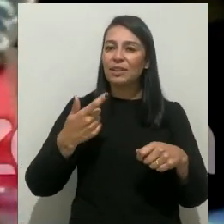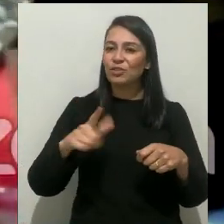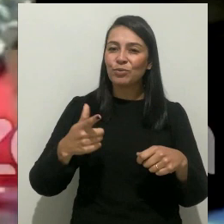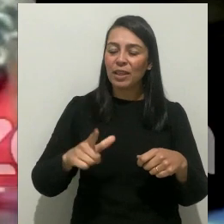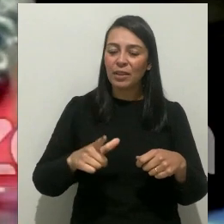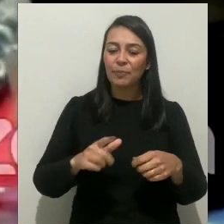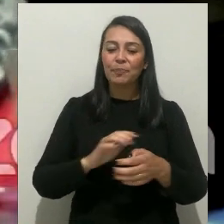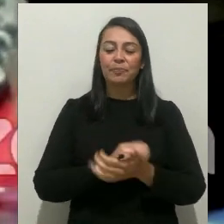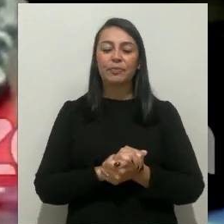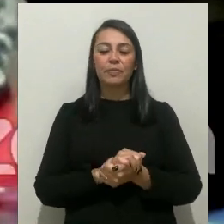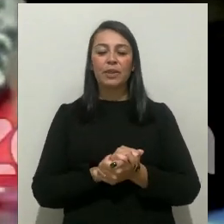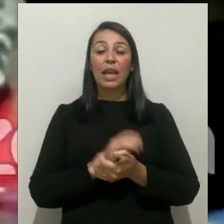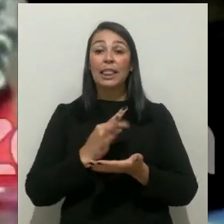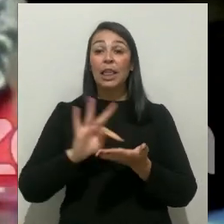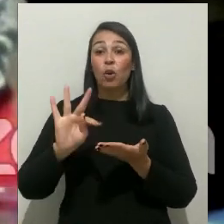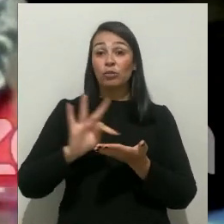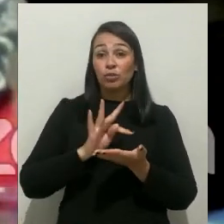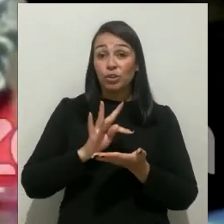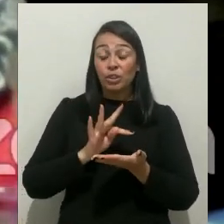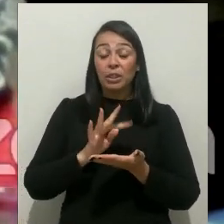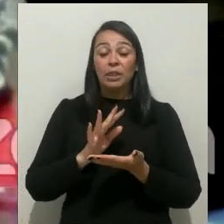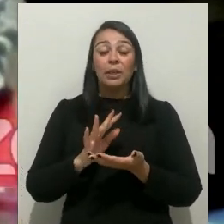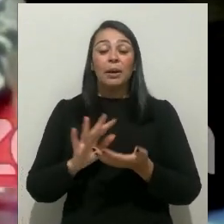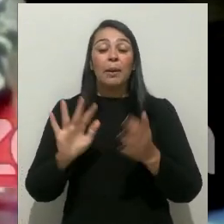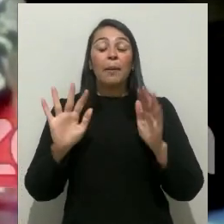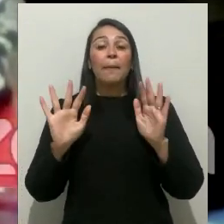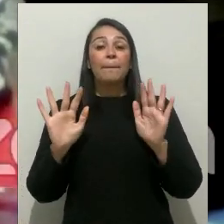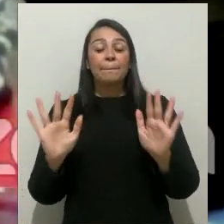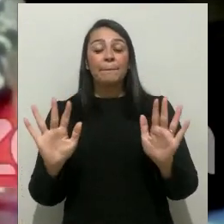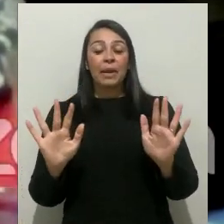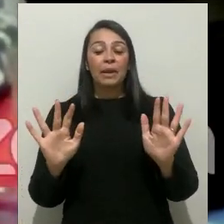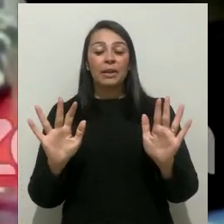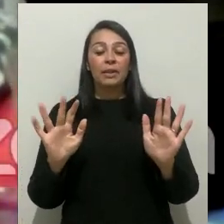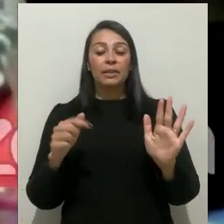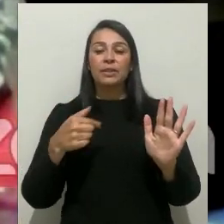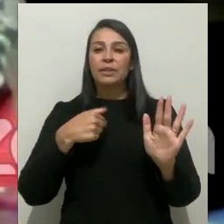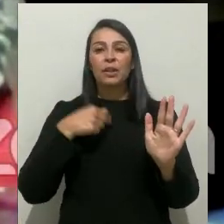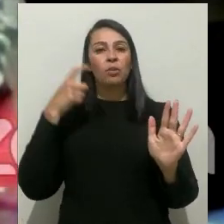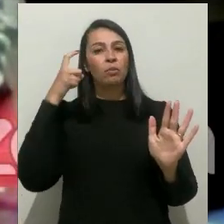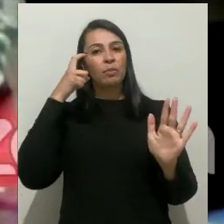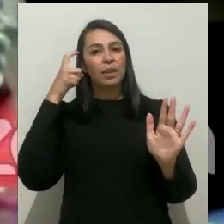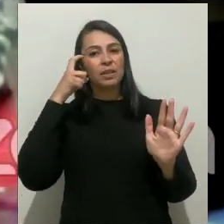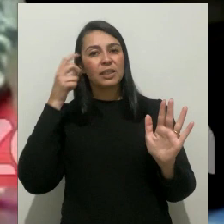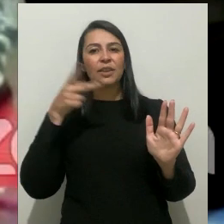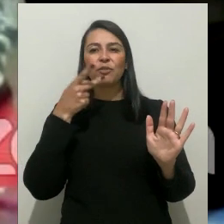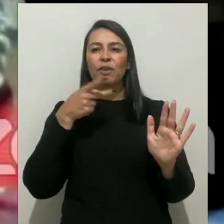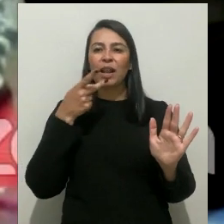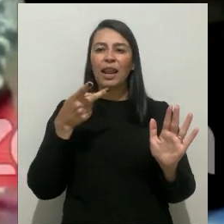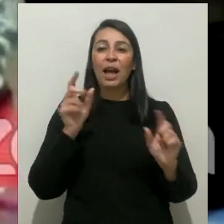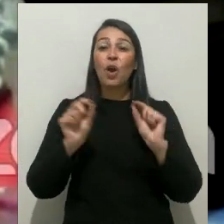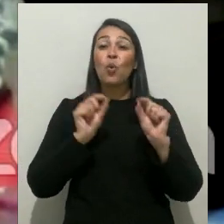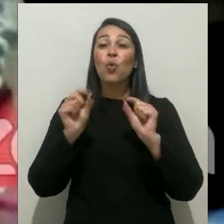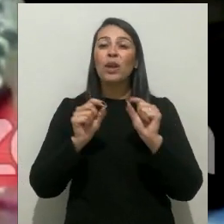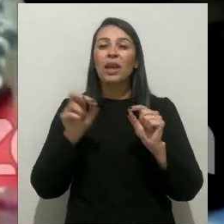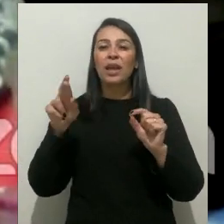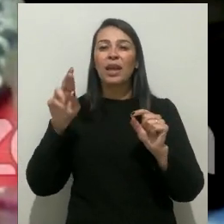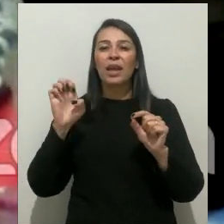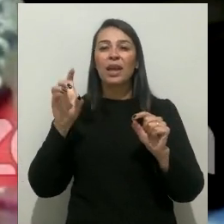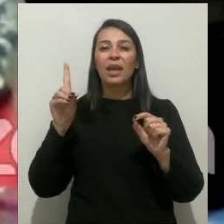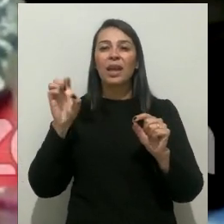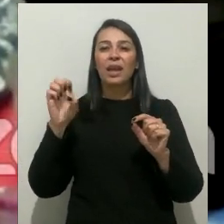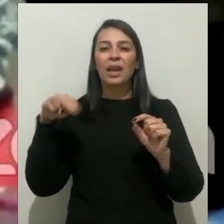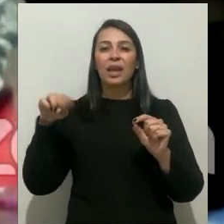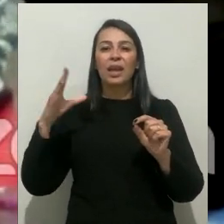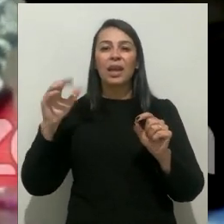à teologia. E eu não tenho essa capacidade. E eu, então, pensei em redenção de uma forma,